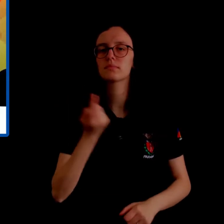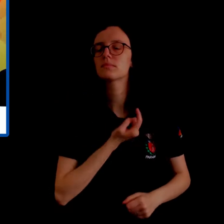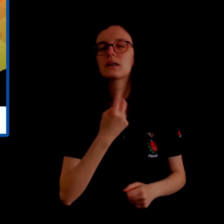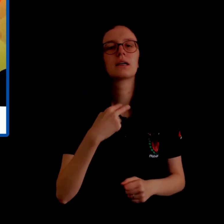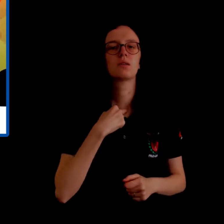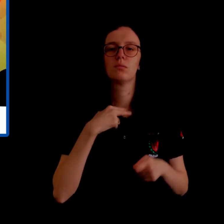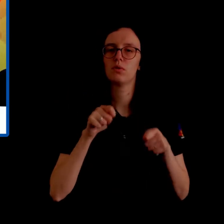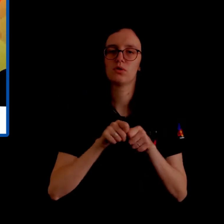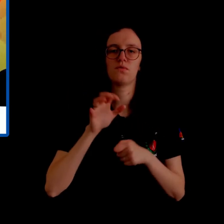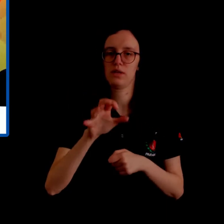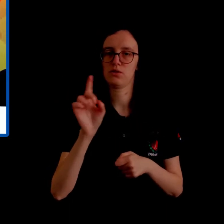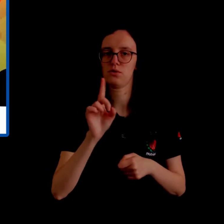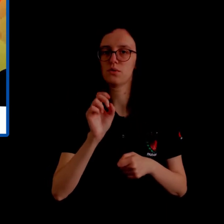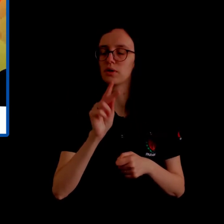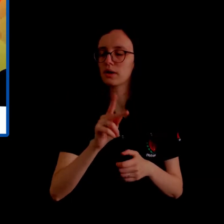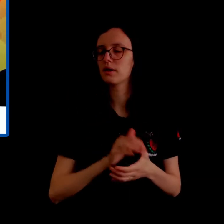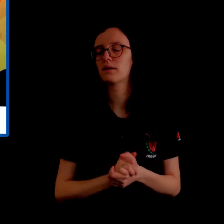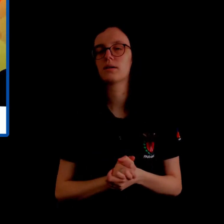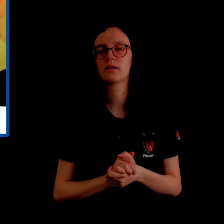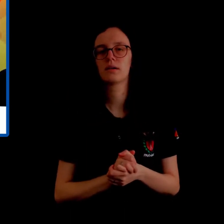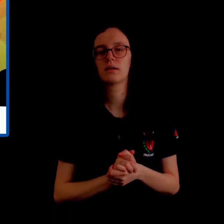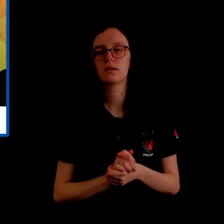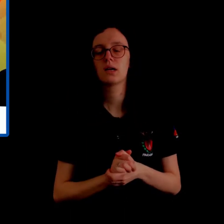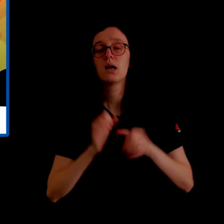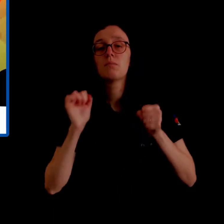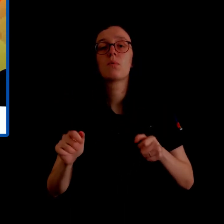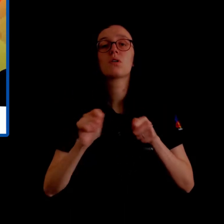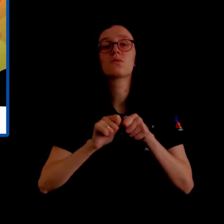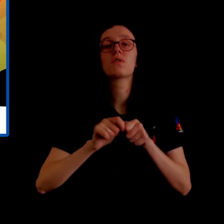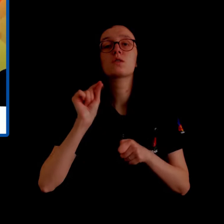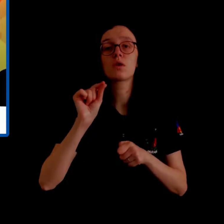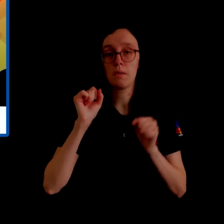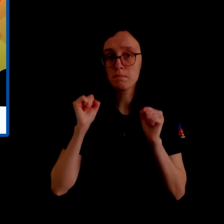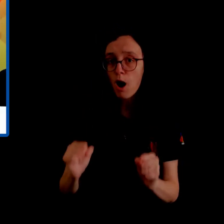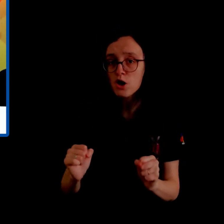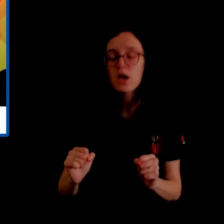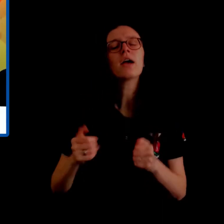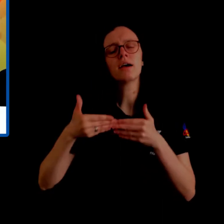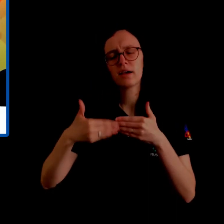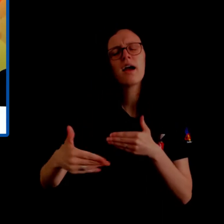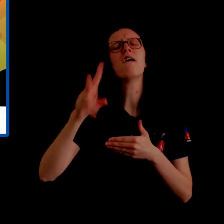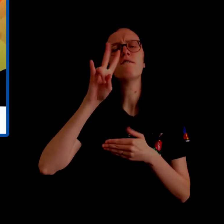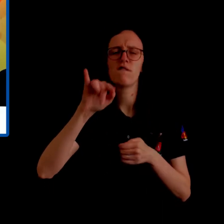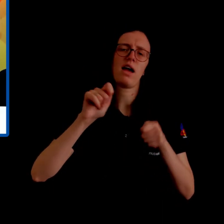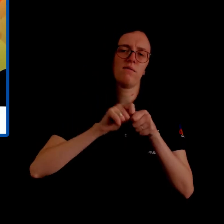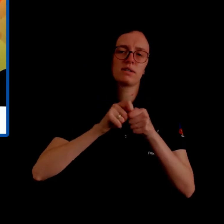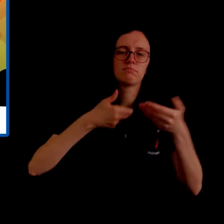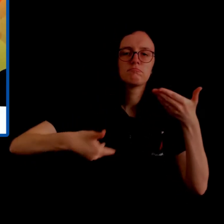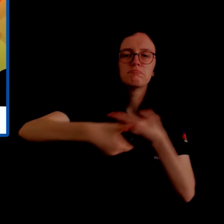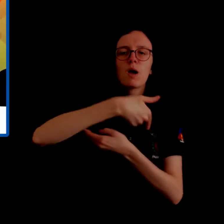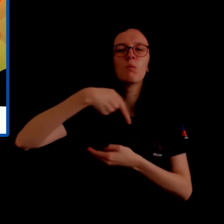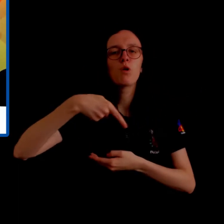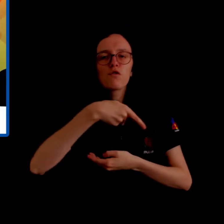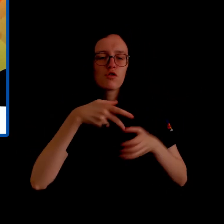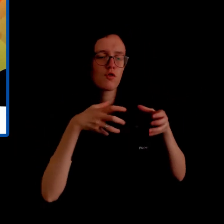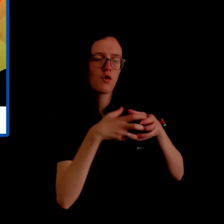fazer isso, tá? Pode ser feito? Pode e vai ser feito, tá? Nós estamos